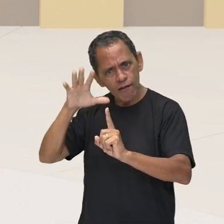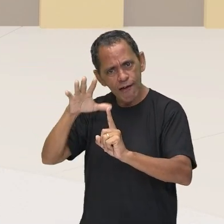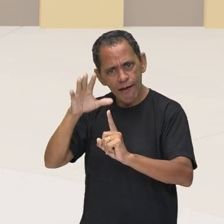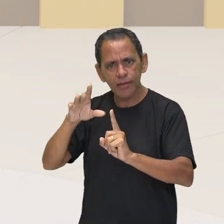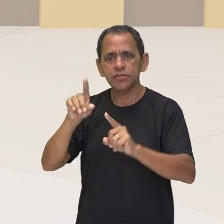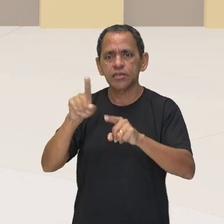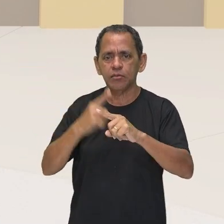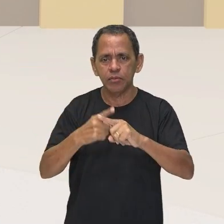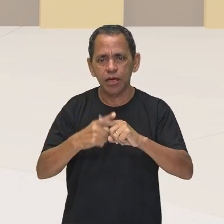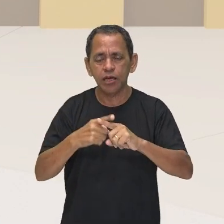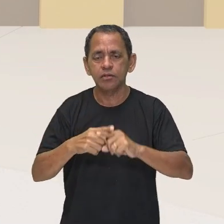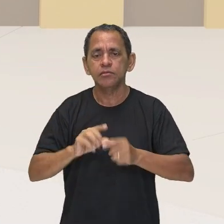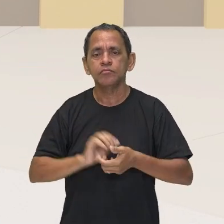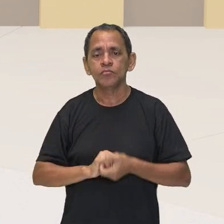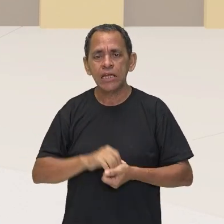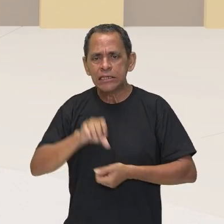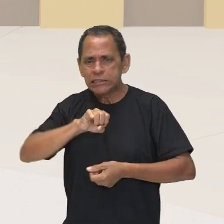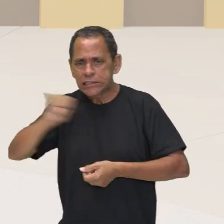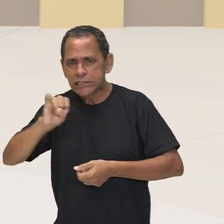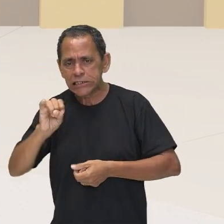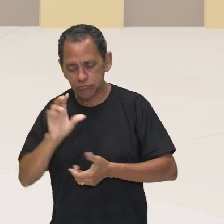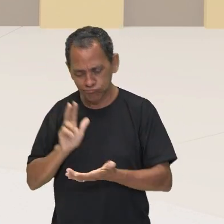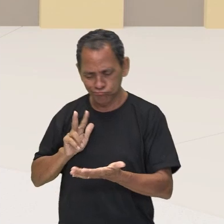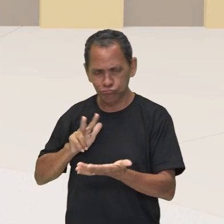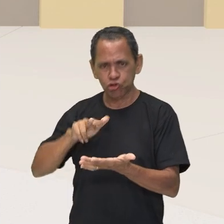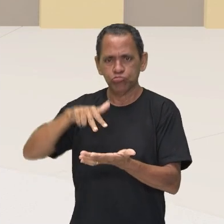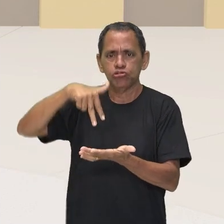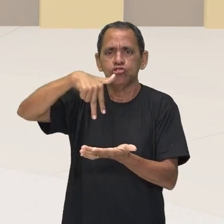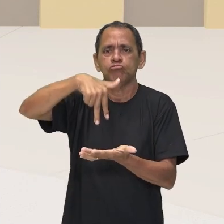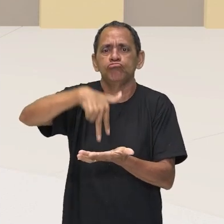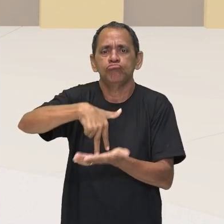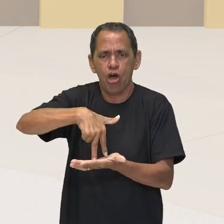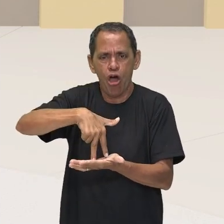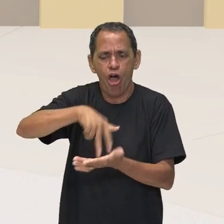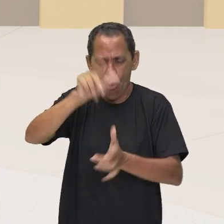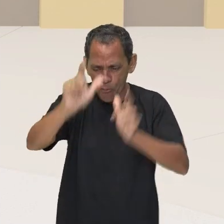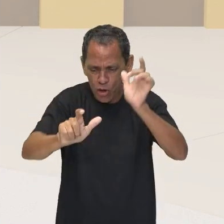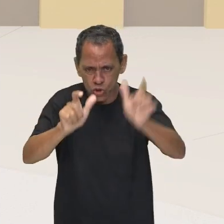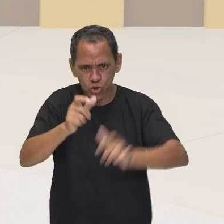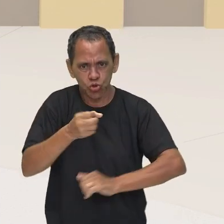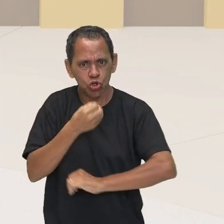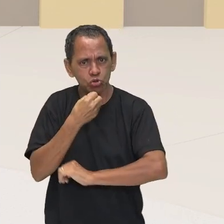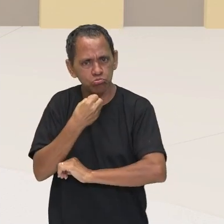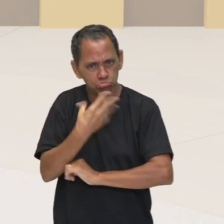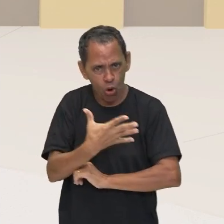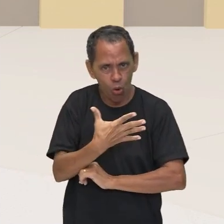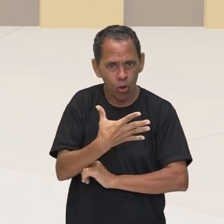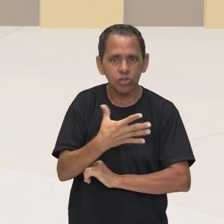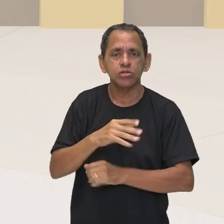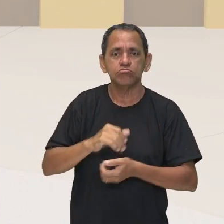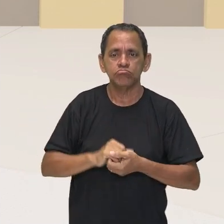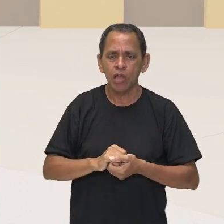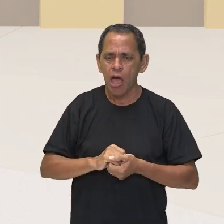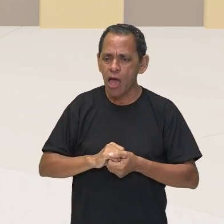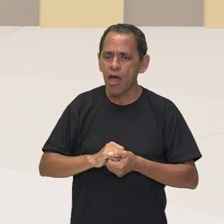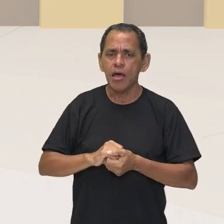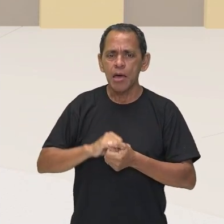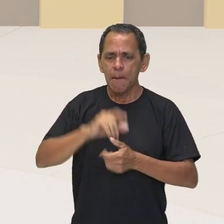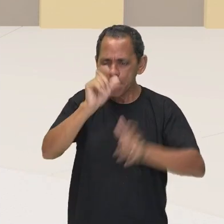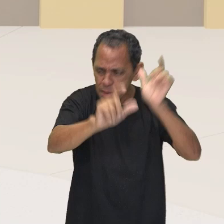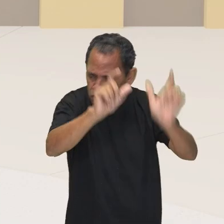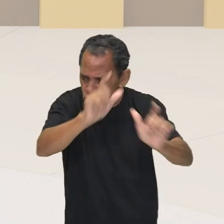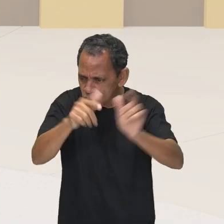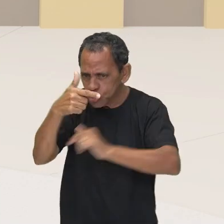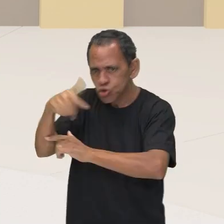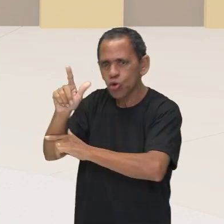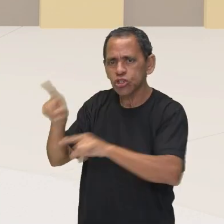nos posicionamos como pessoas boas, mais as pessoas se posicionam como pessoas boas.